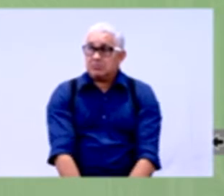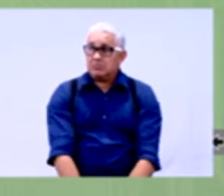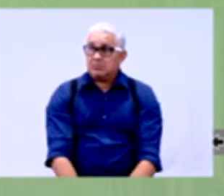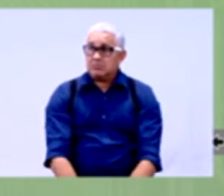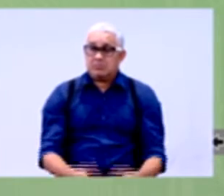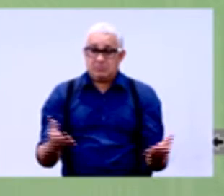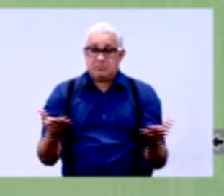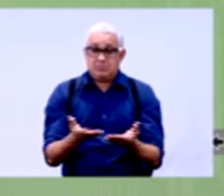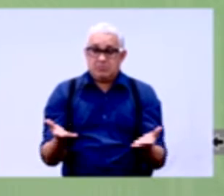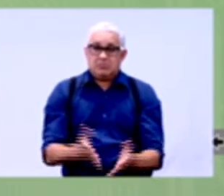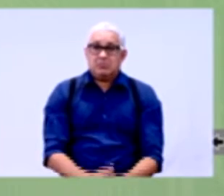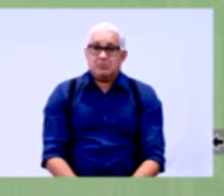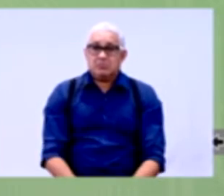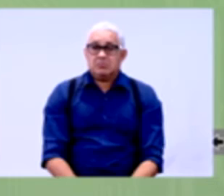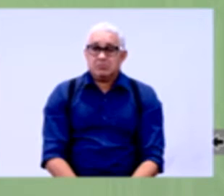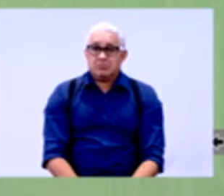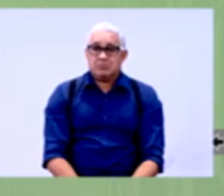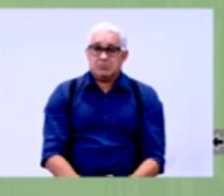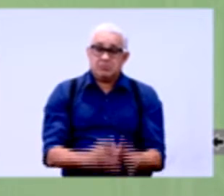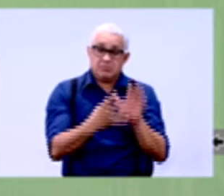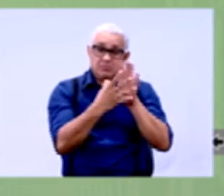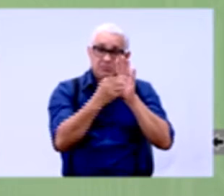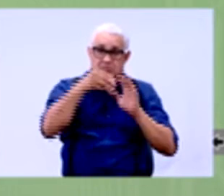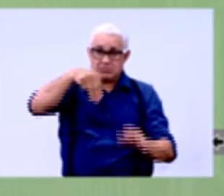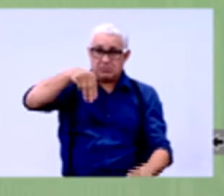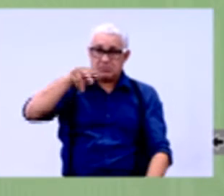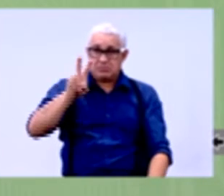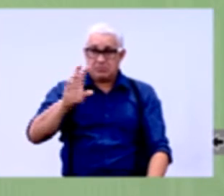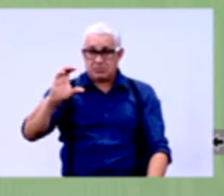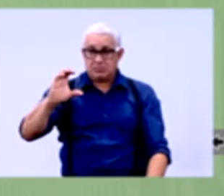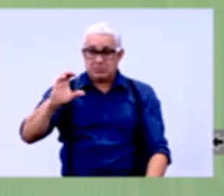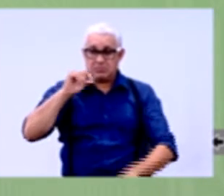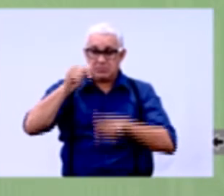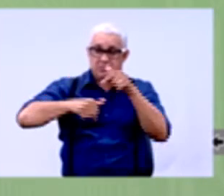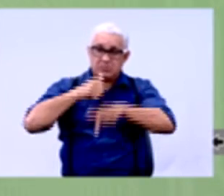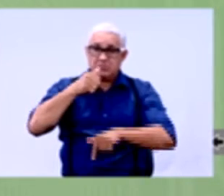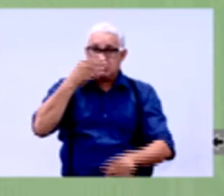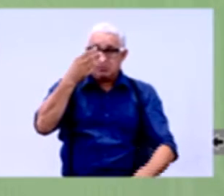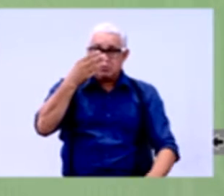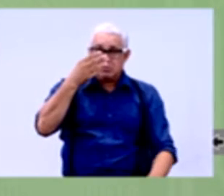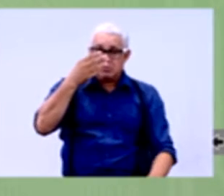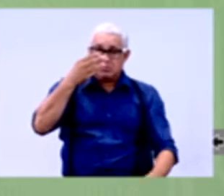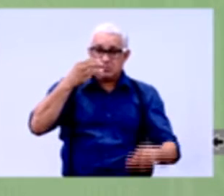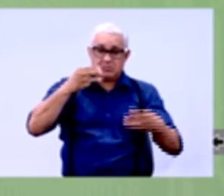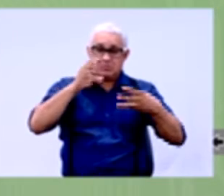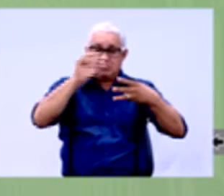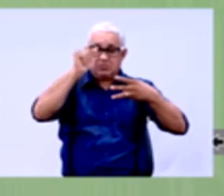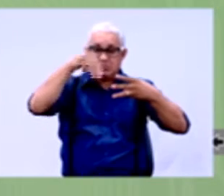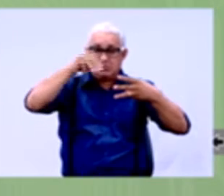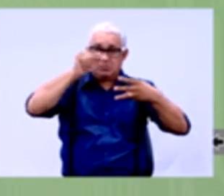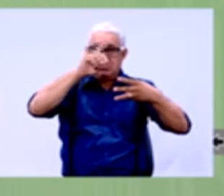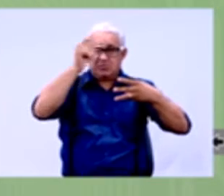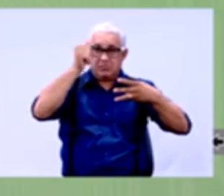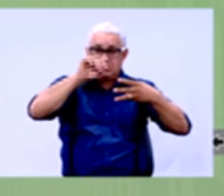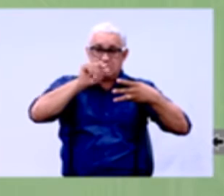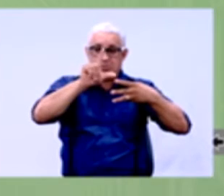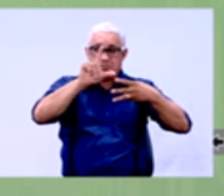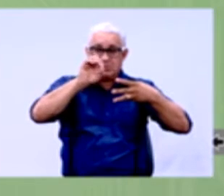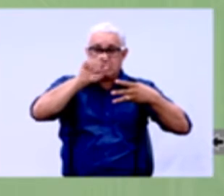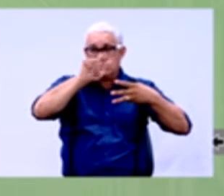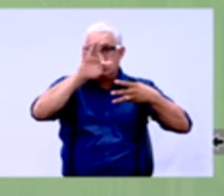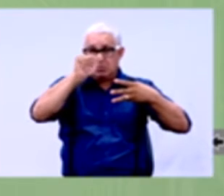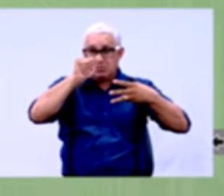Agora, no modelo MVC, nós trabalhamos com 3 camadas. Então, o que acontece? Nós temos a lógica de